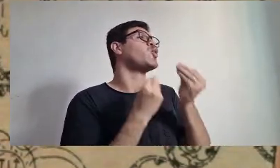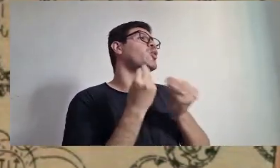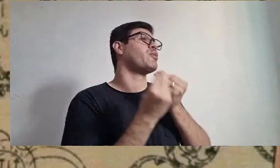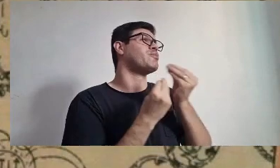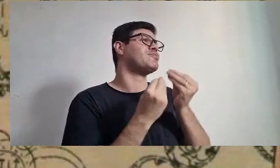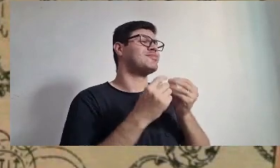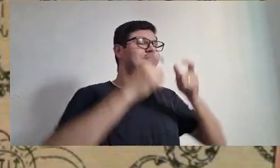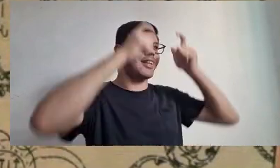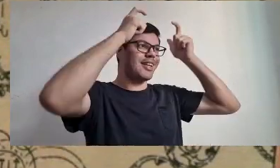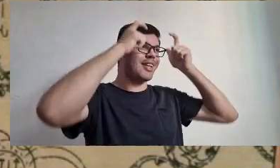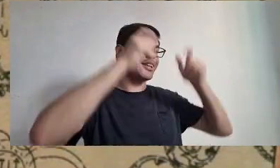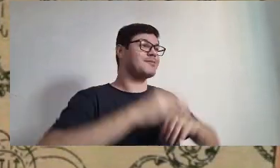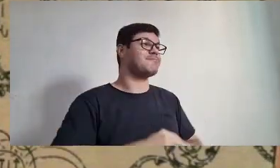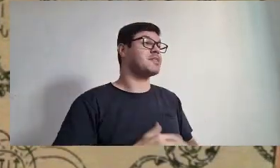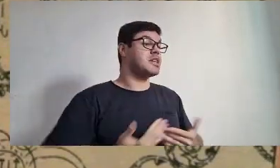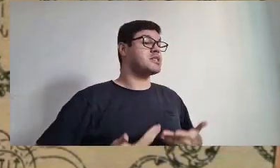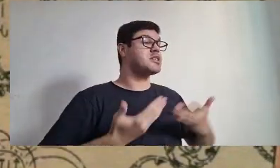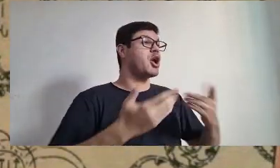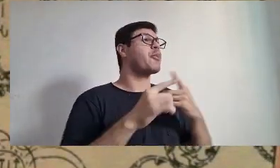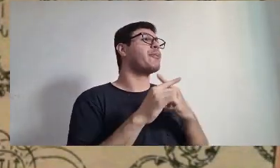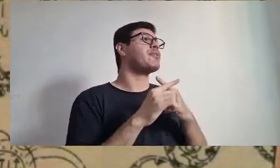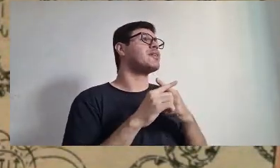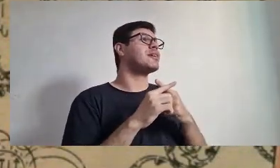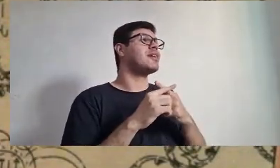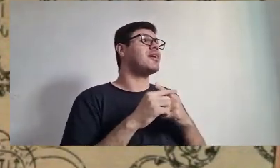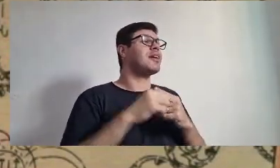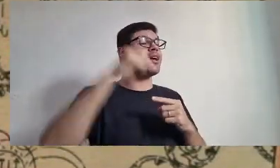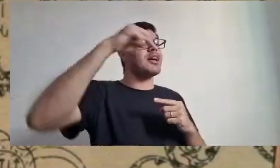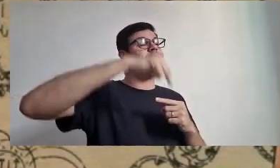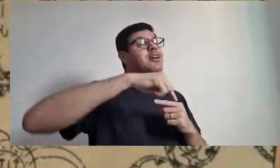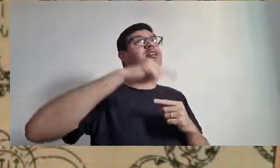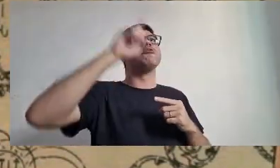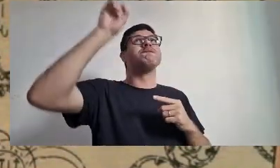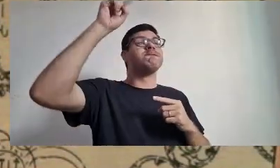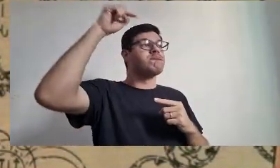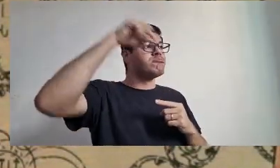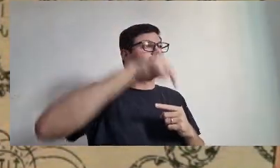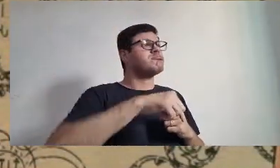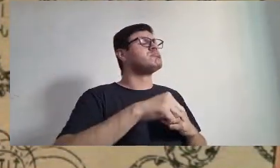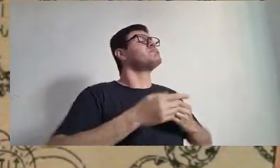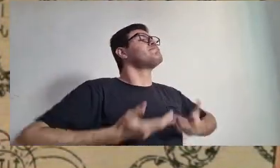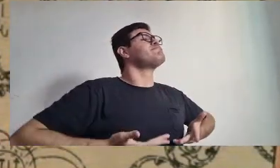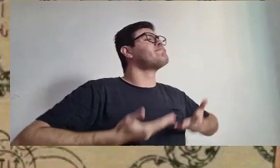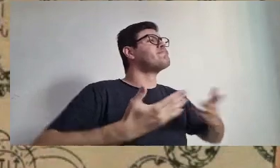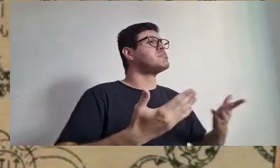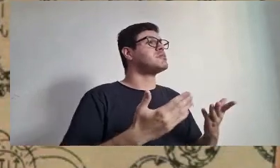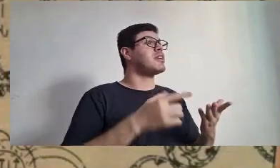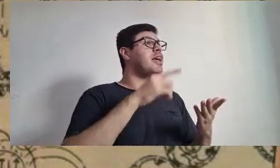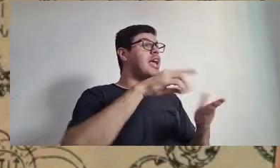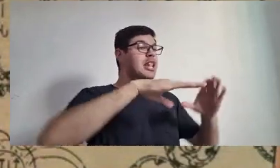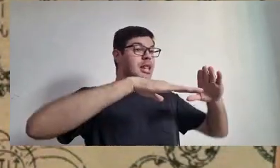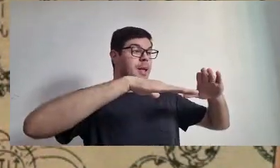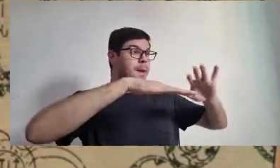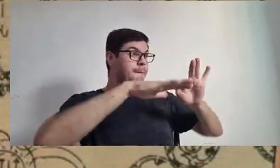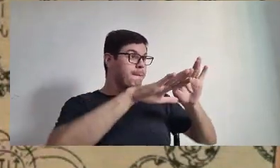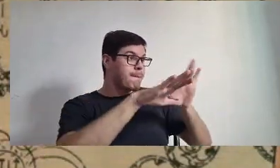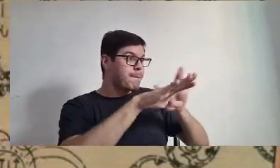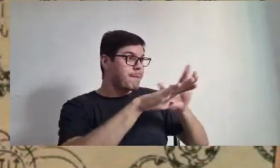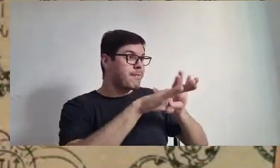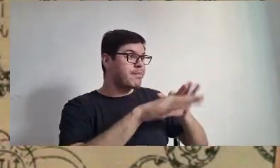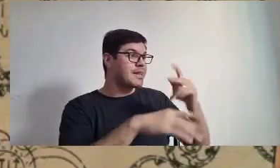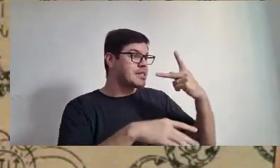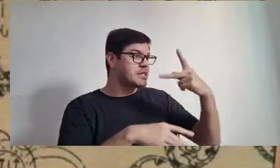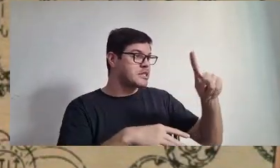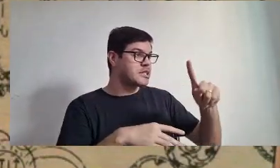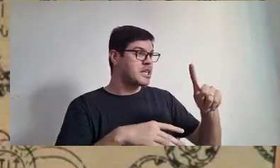É servo porque ele veio aqui para servir e ele chegou a lavar os pés dos seus discípulos. E